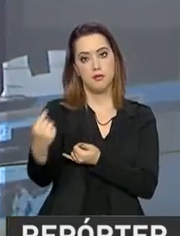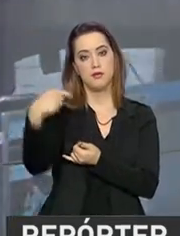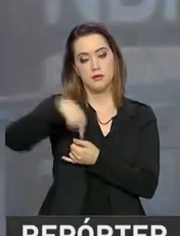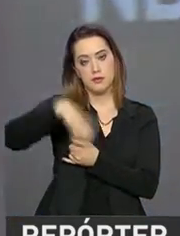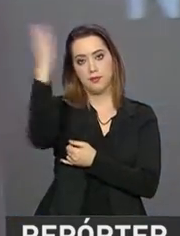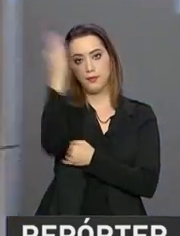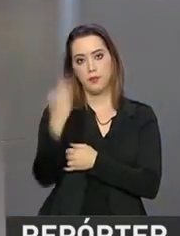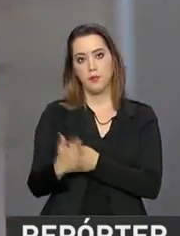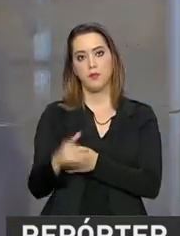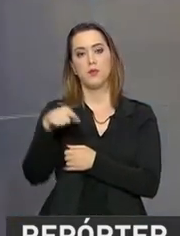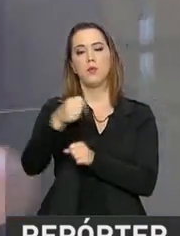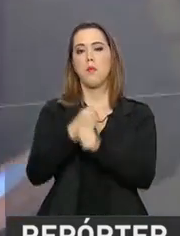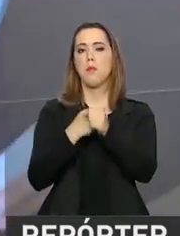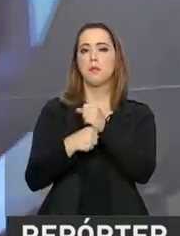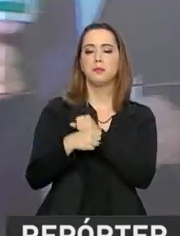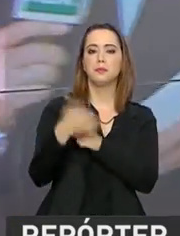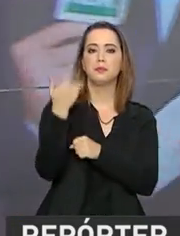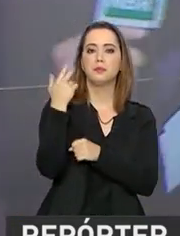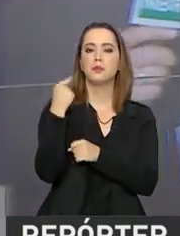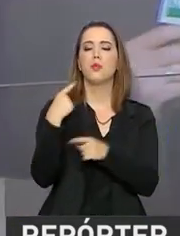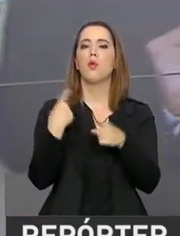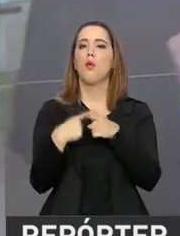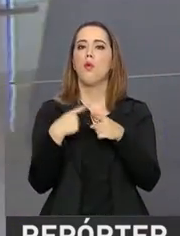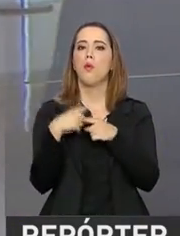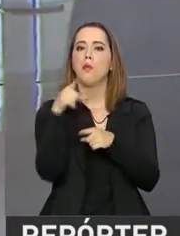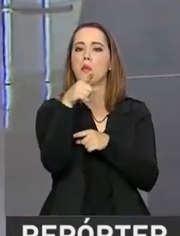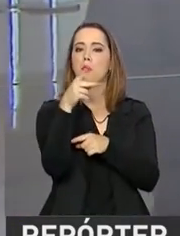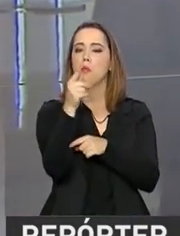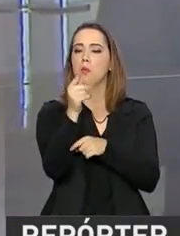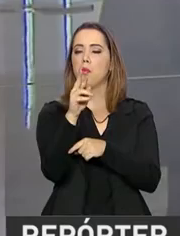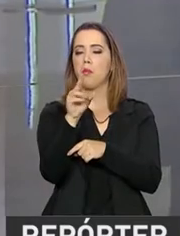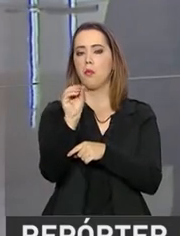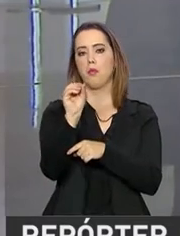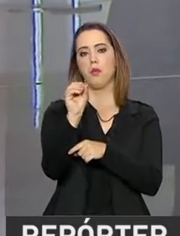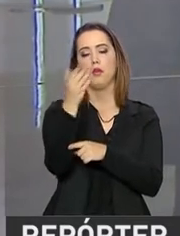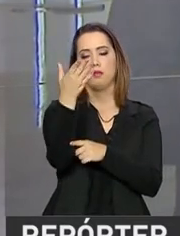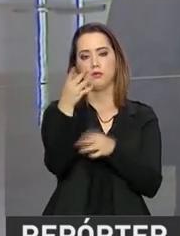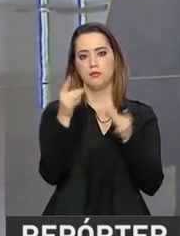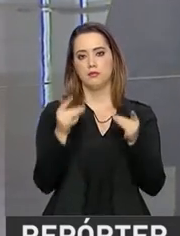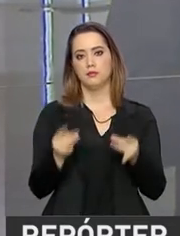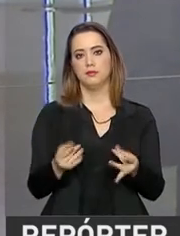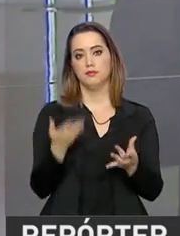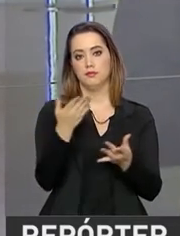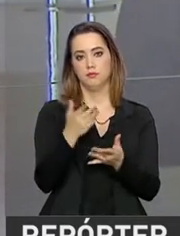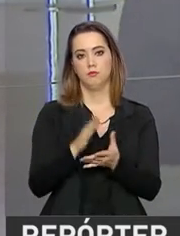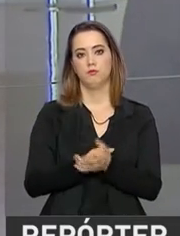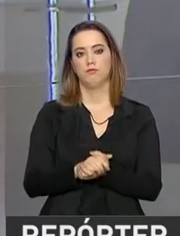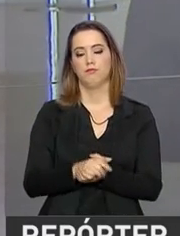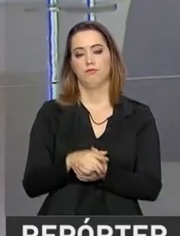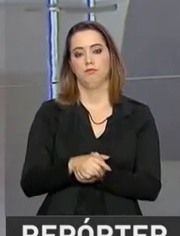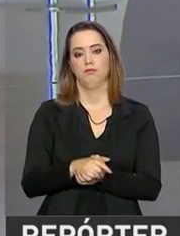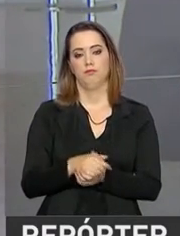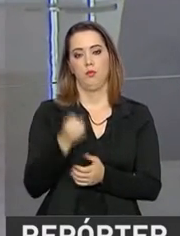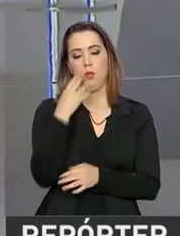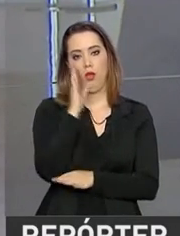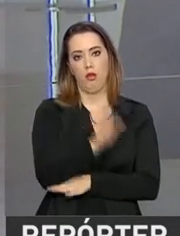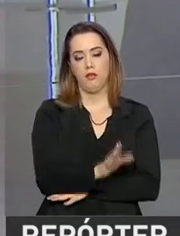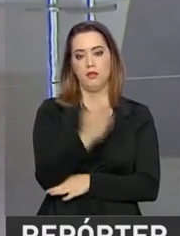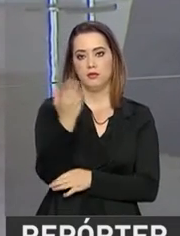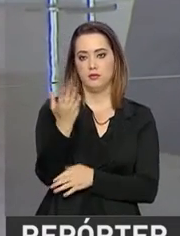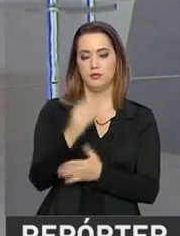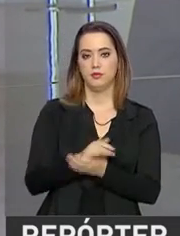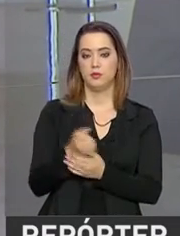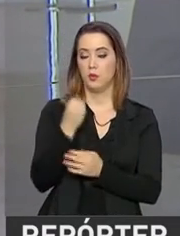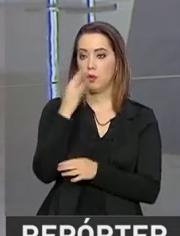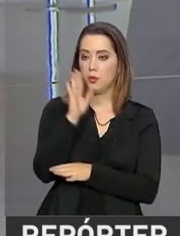repórter Paulo la salvia ao vivo explica para gente porque se olhar mais minucioso da Receita Federal sobre esses contribuintes Boa tarde Paulo